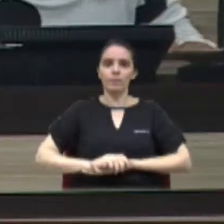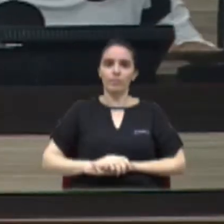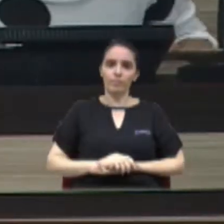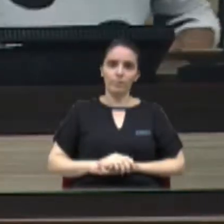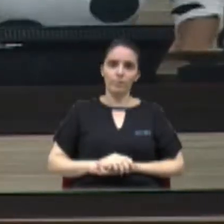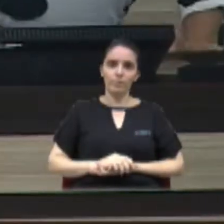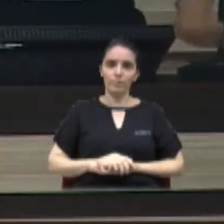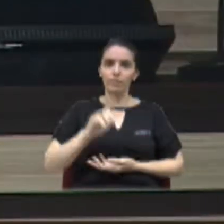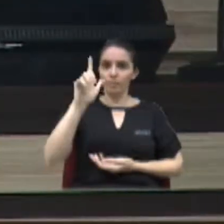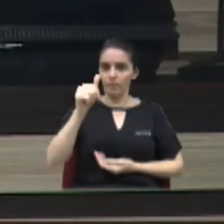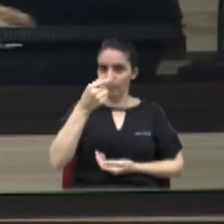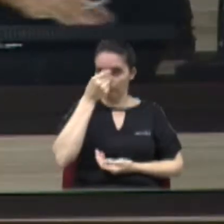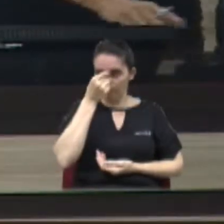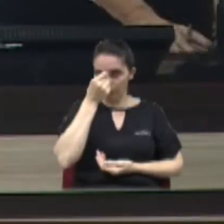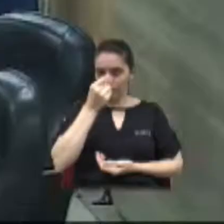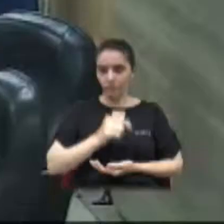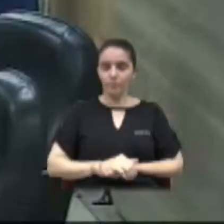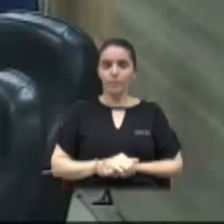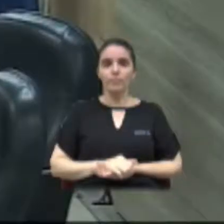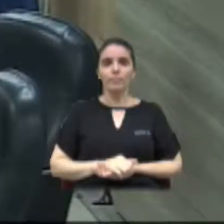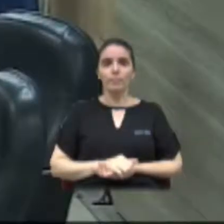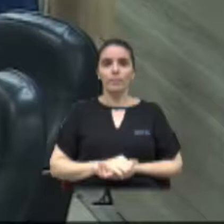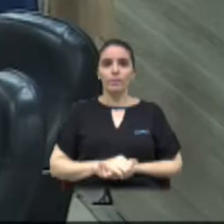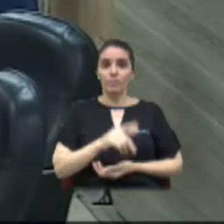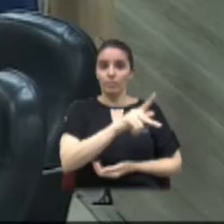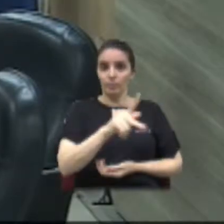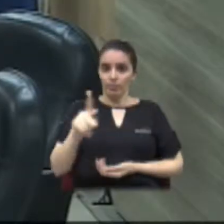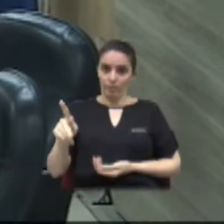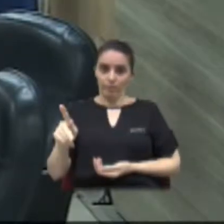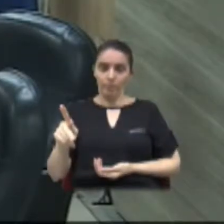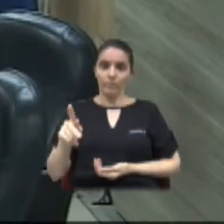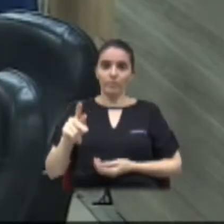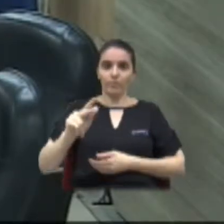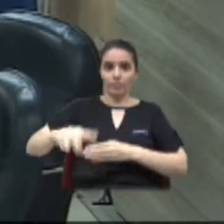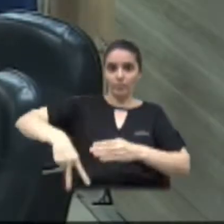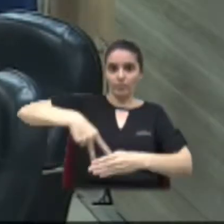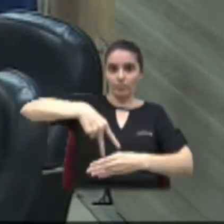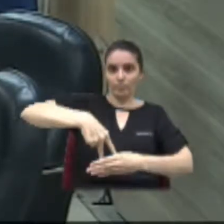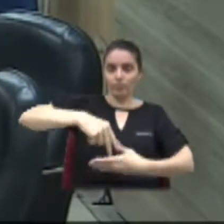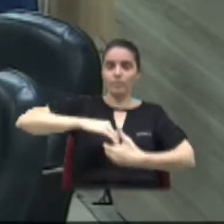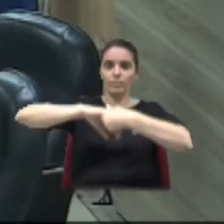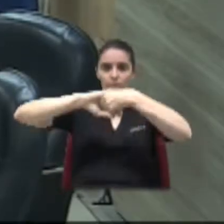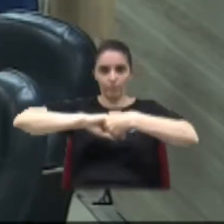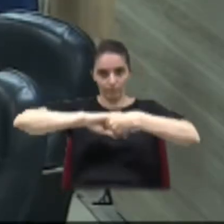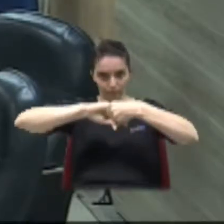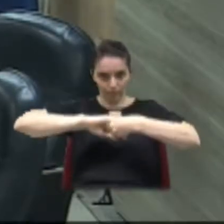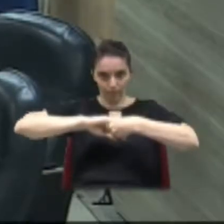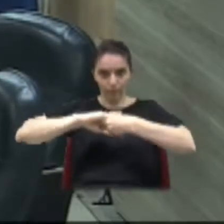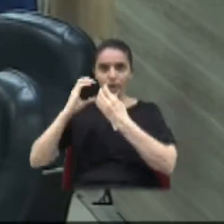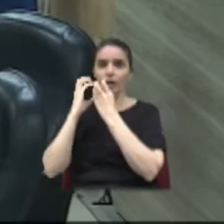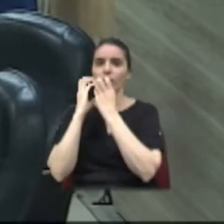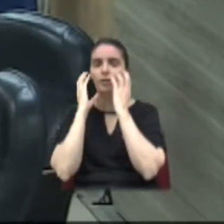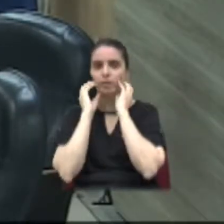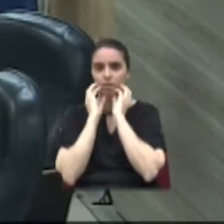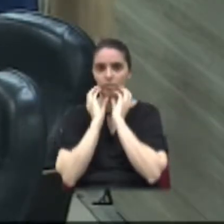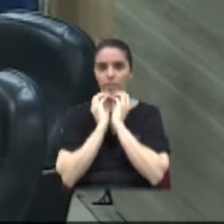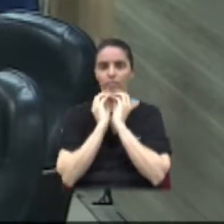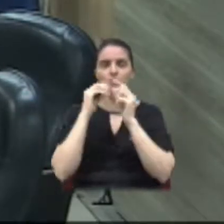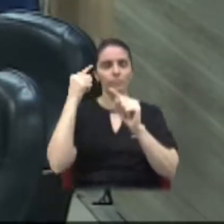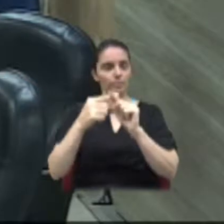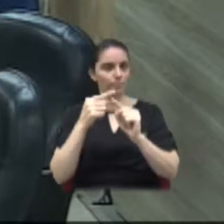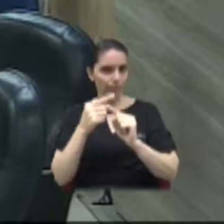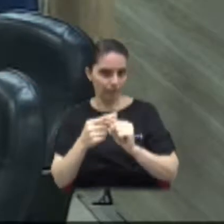o vereador Mir por essa propositura, que visa realmente esclarecer e